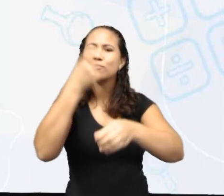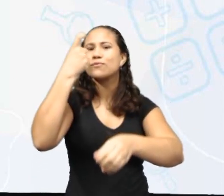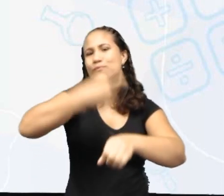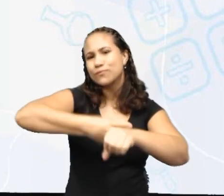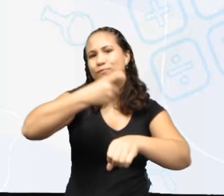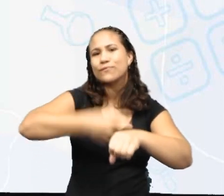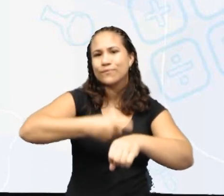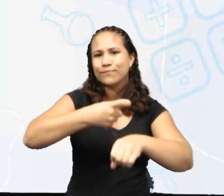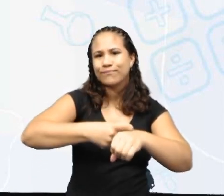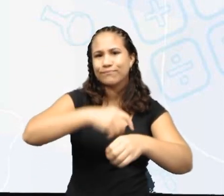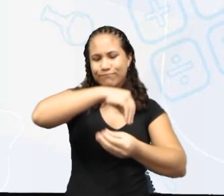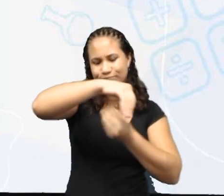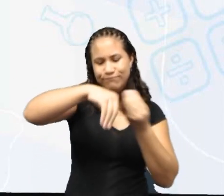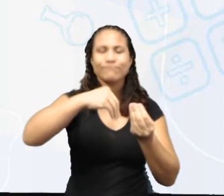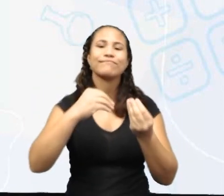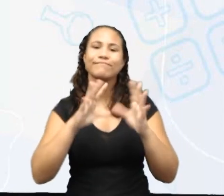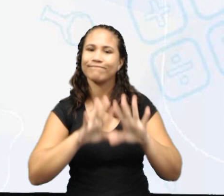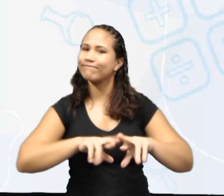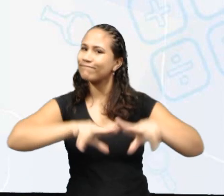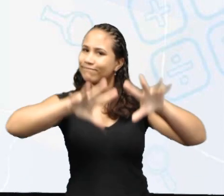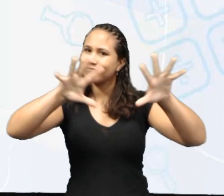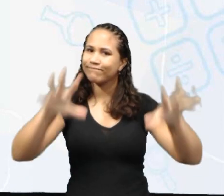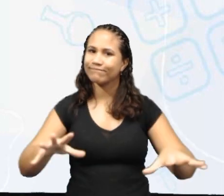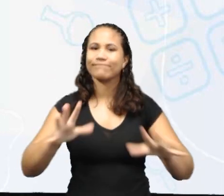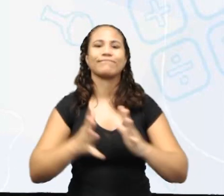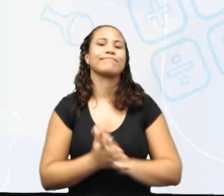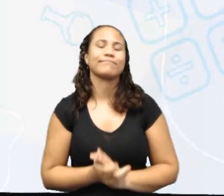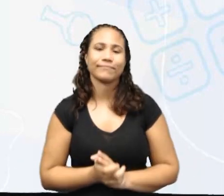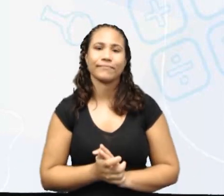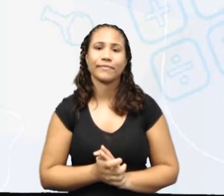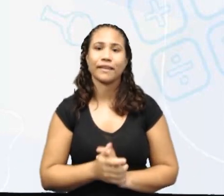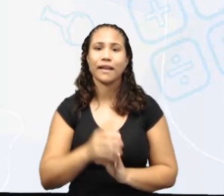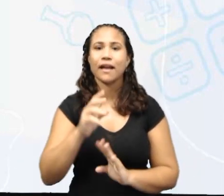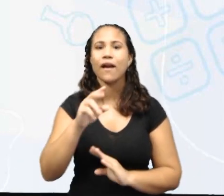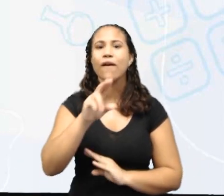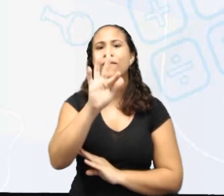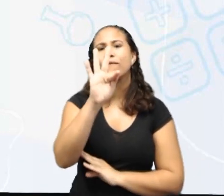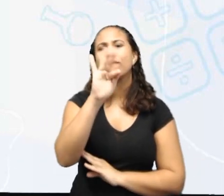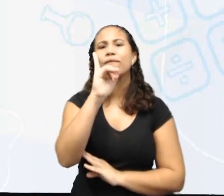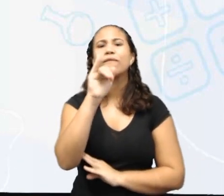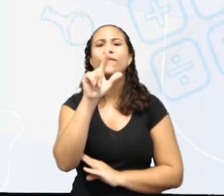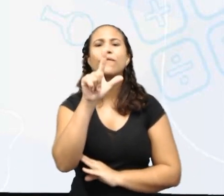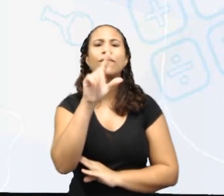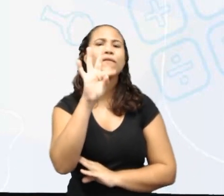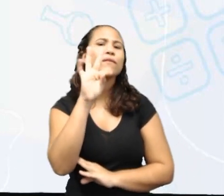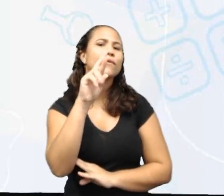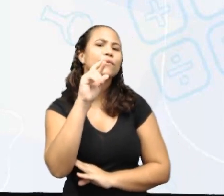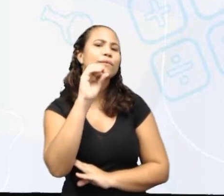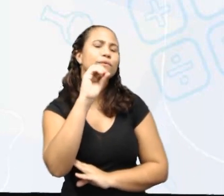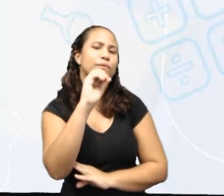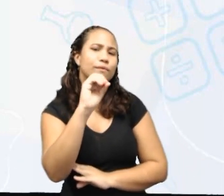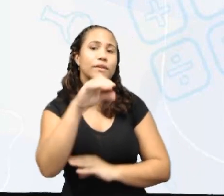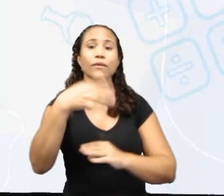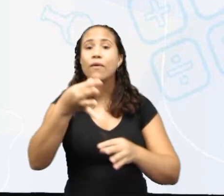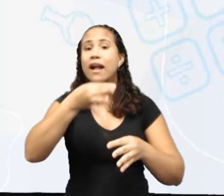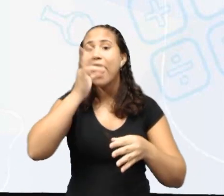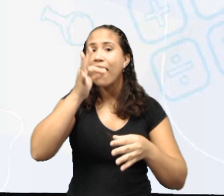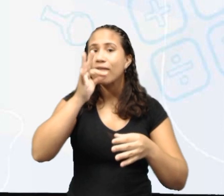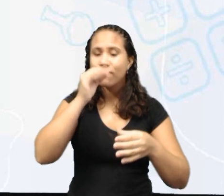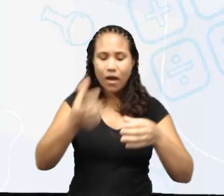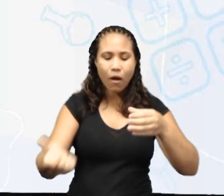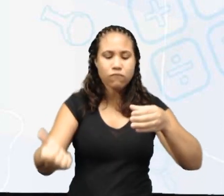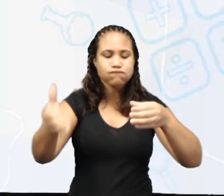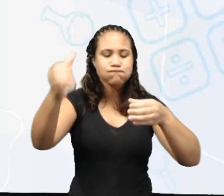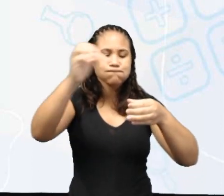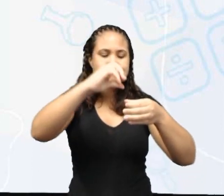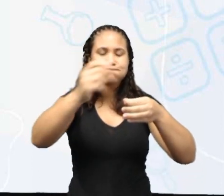permeável apenas ao líquido. Esse meio permeável é chamado de filtro. Nesse caso, o café líquido,